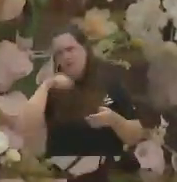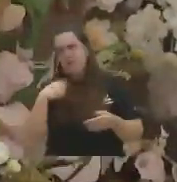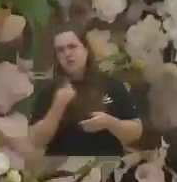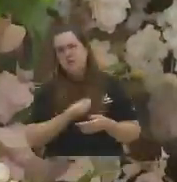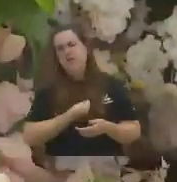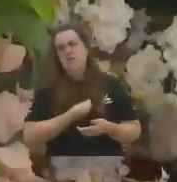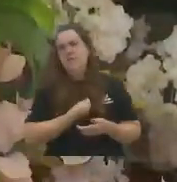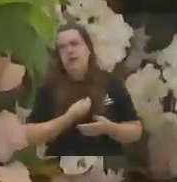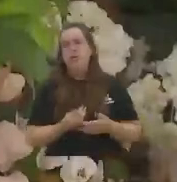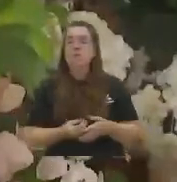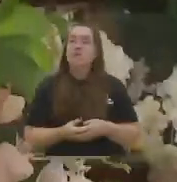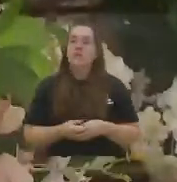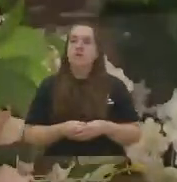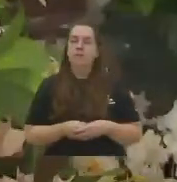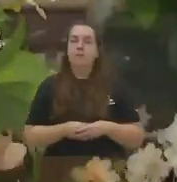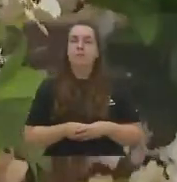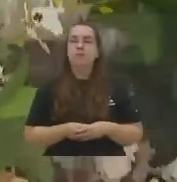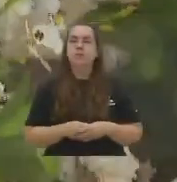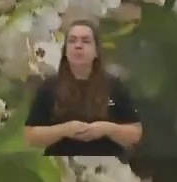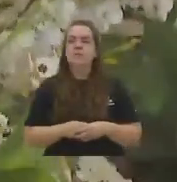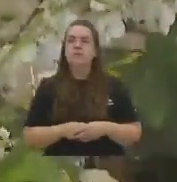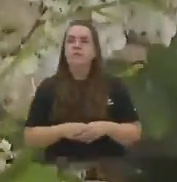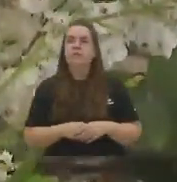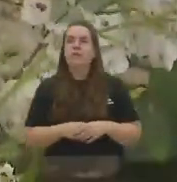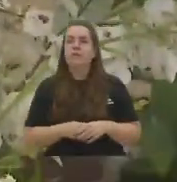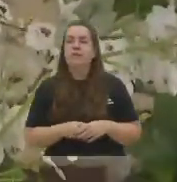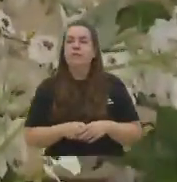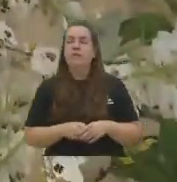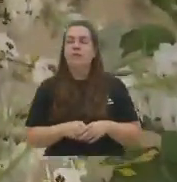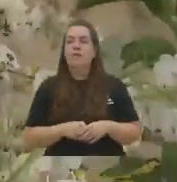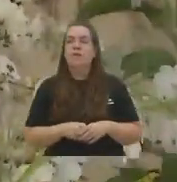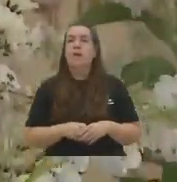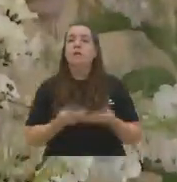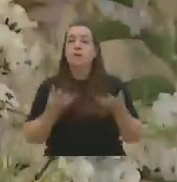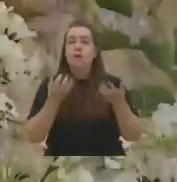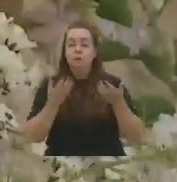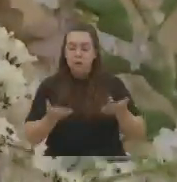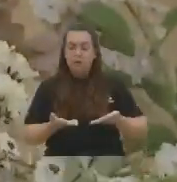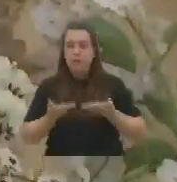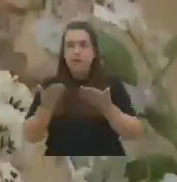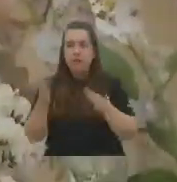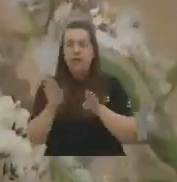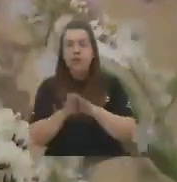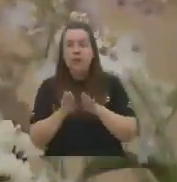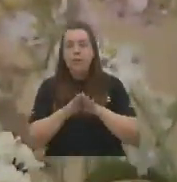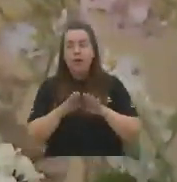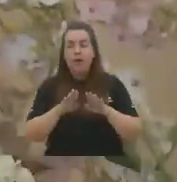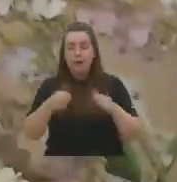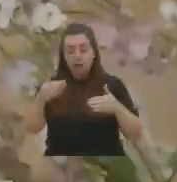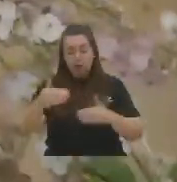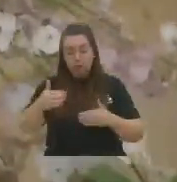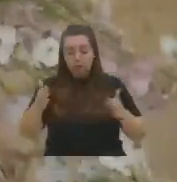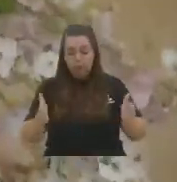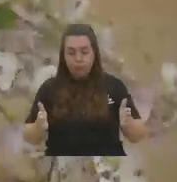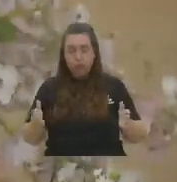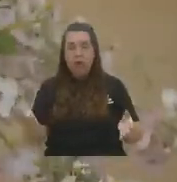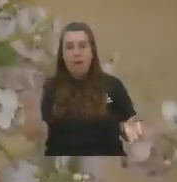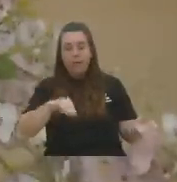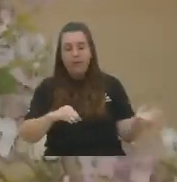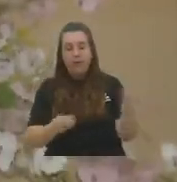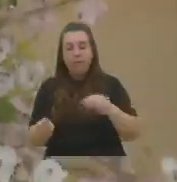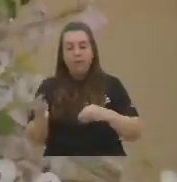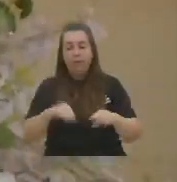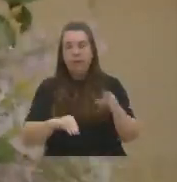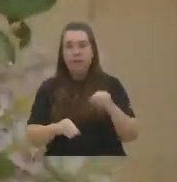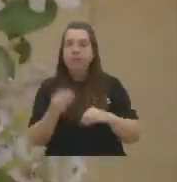a viver. Aqui também eu quero colocar na urna das intenções